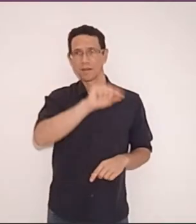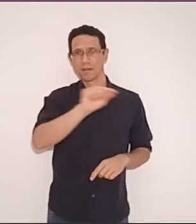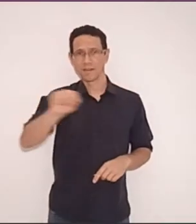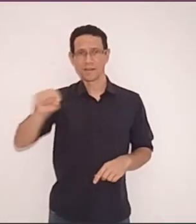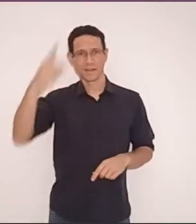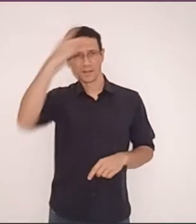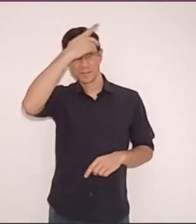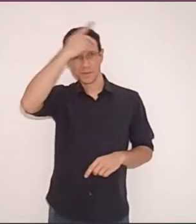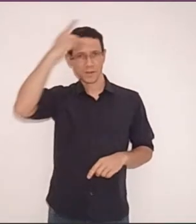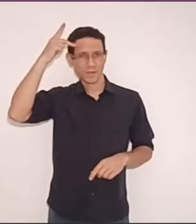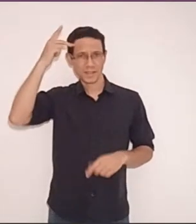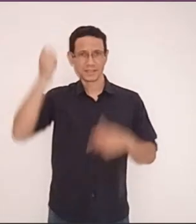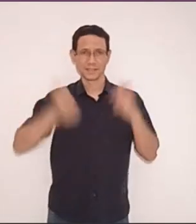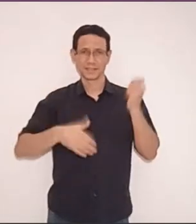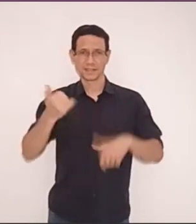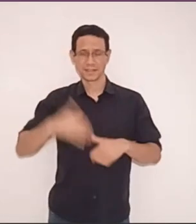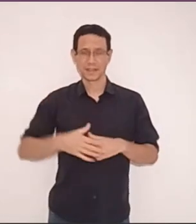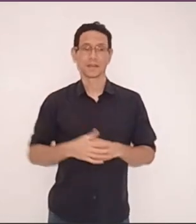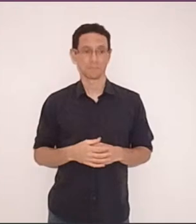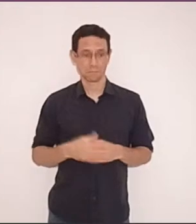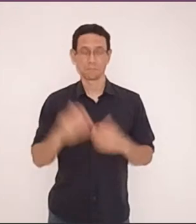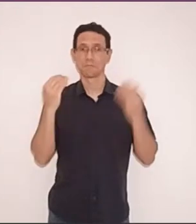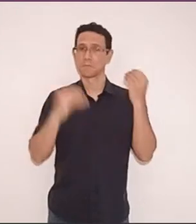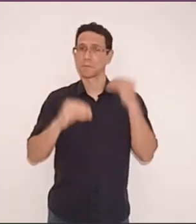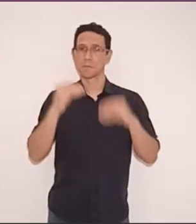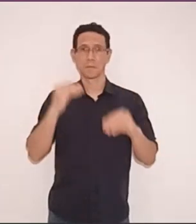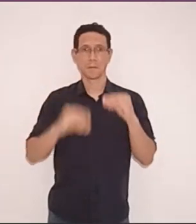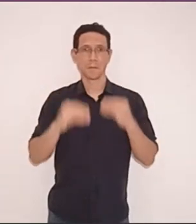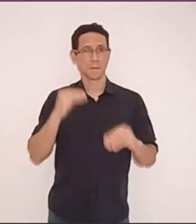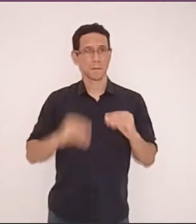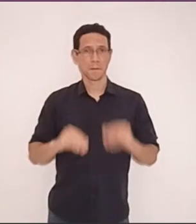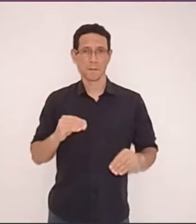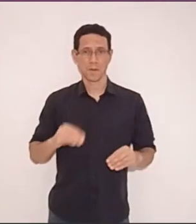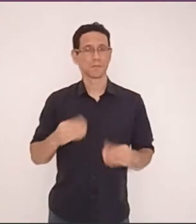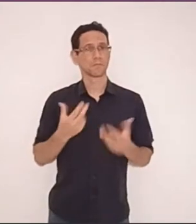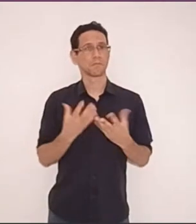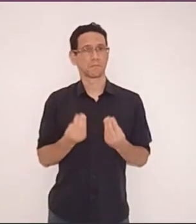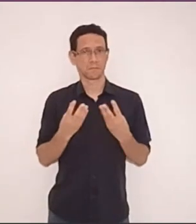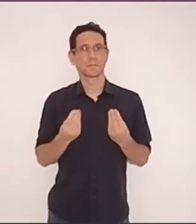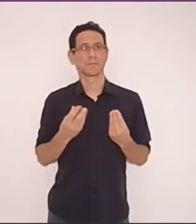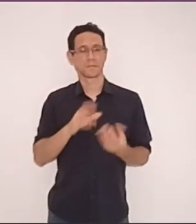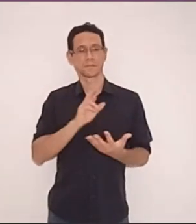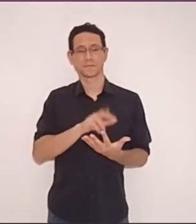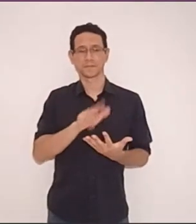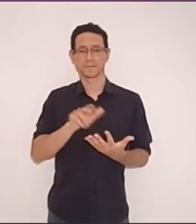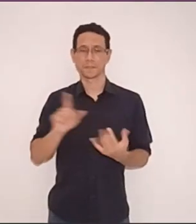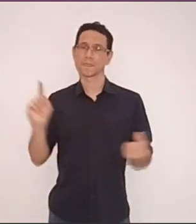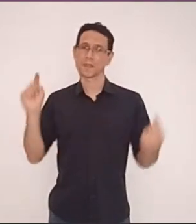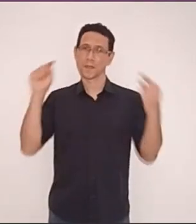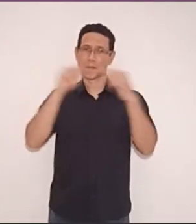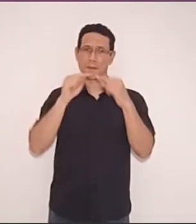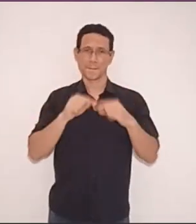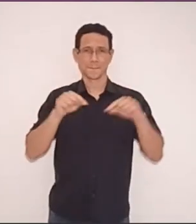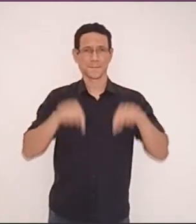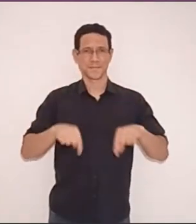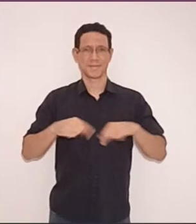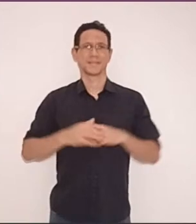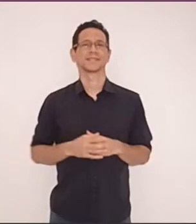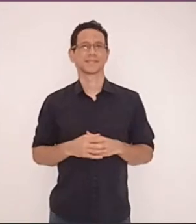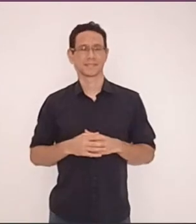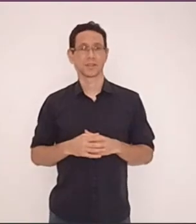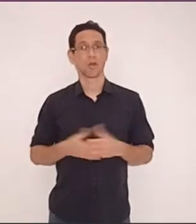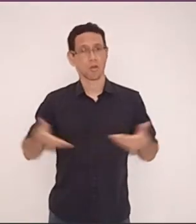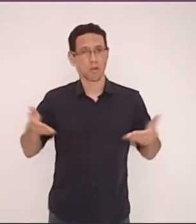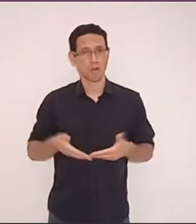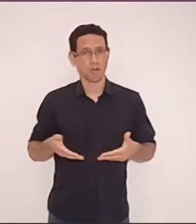primeira pessoa e aí para minha surpresa foram histórias diversas e muito atuais né do tipo a